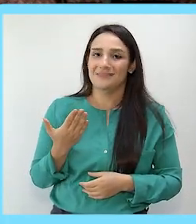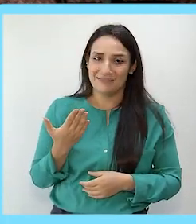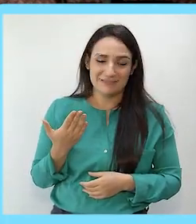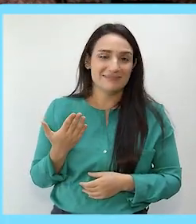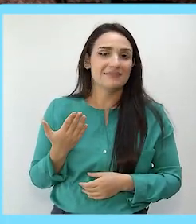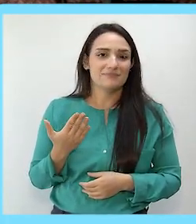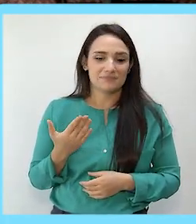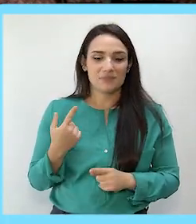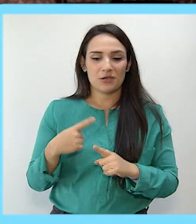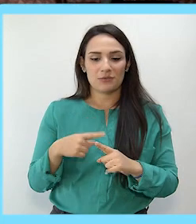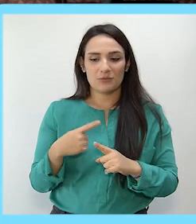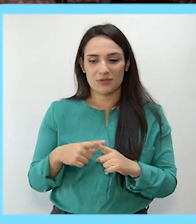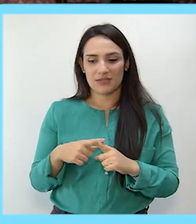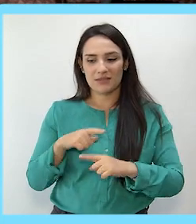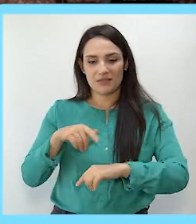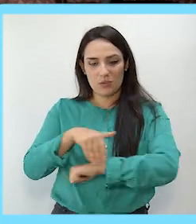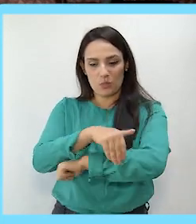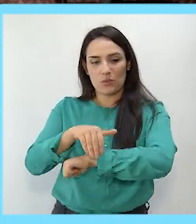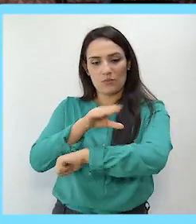porque a